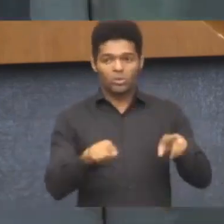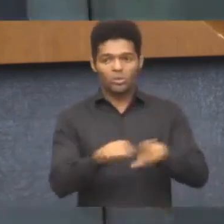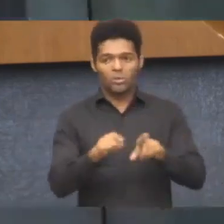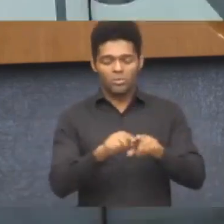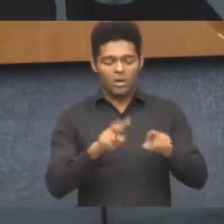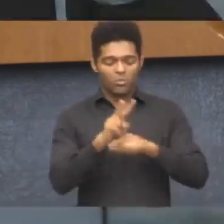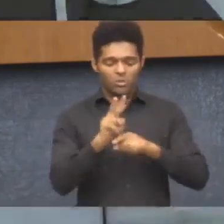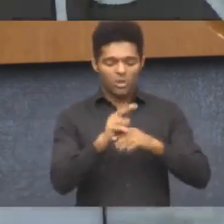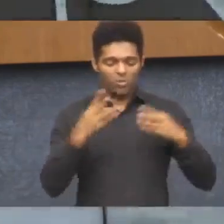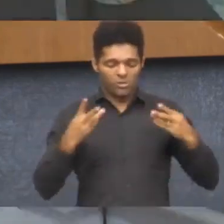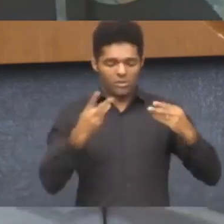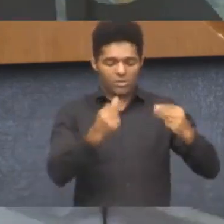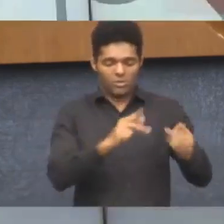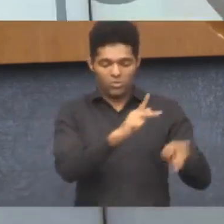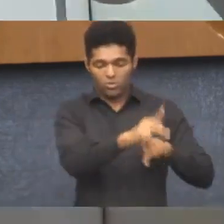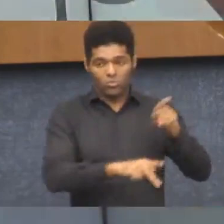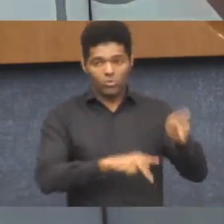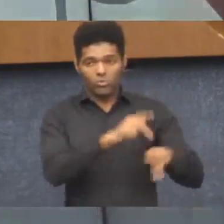cidade.